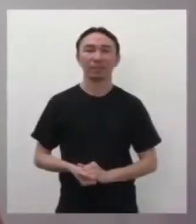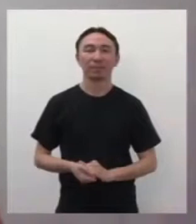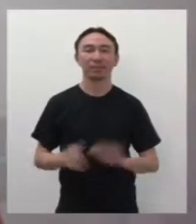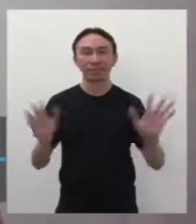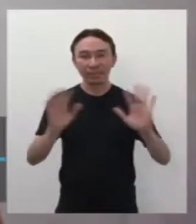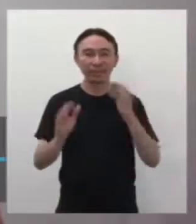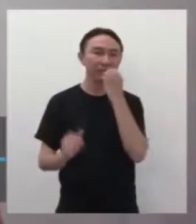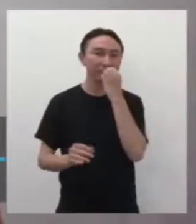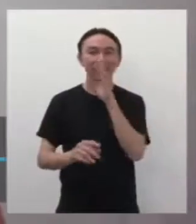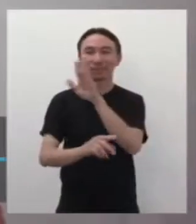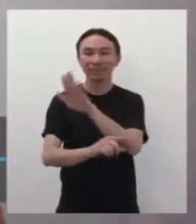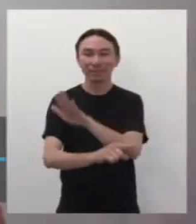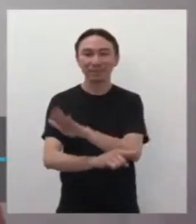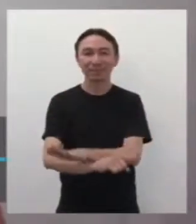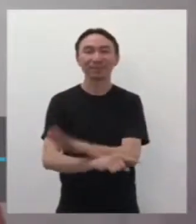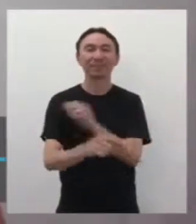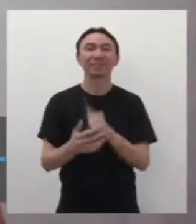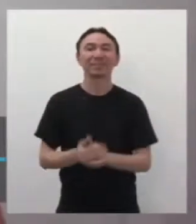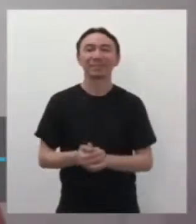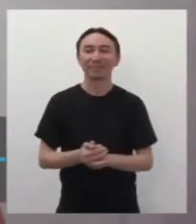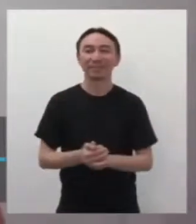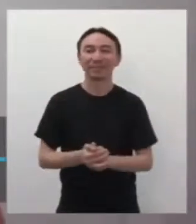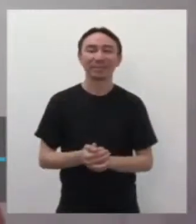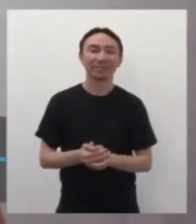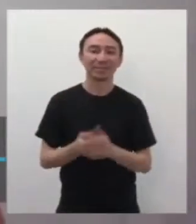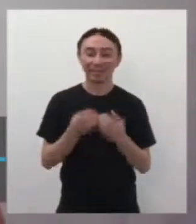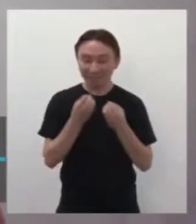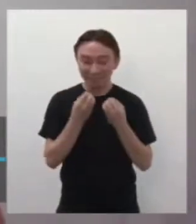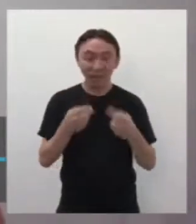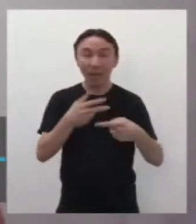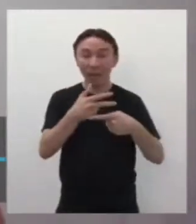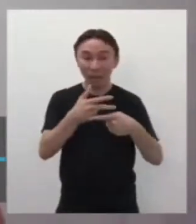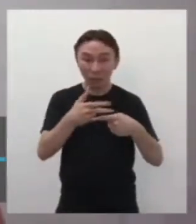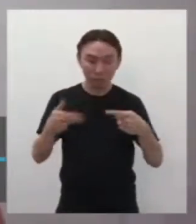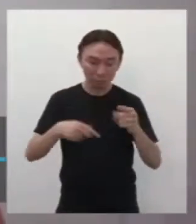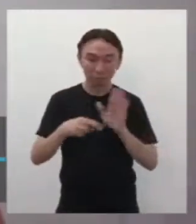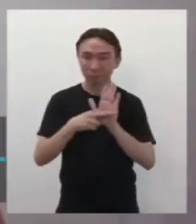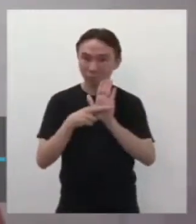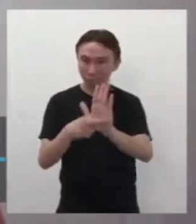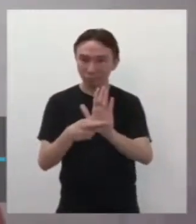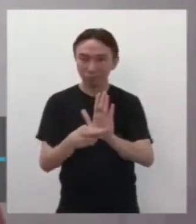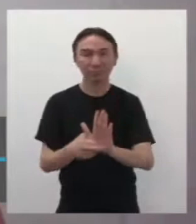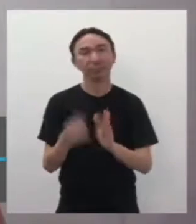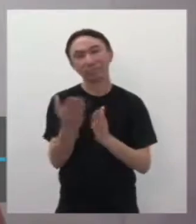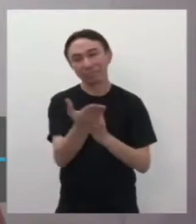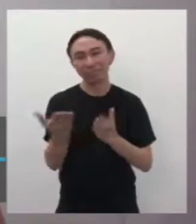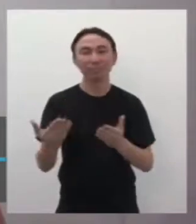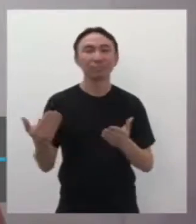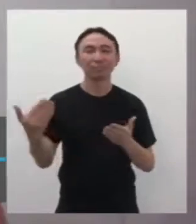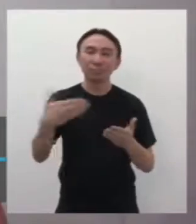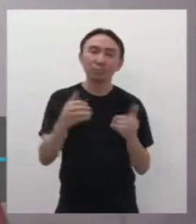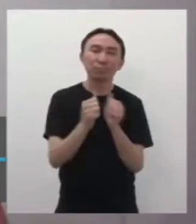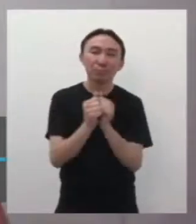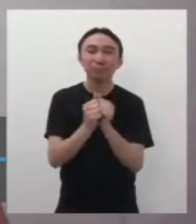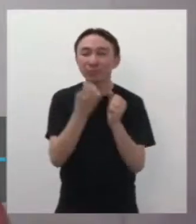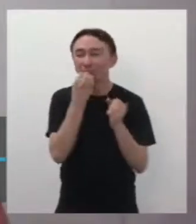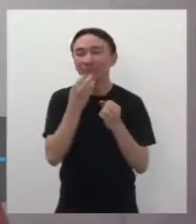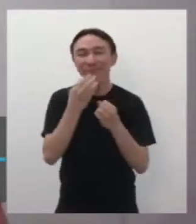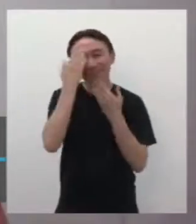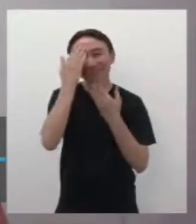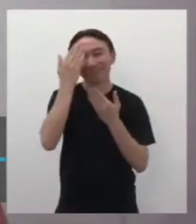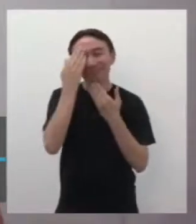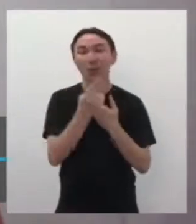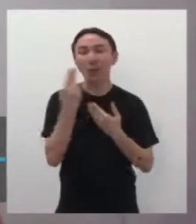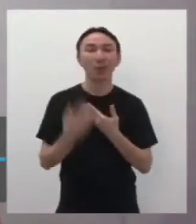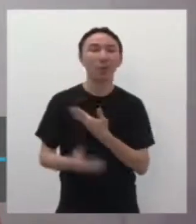Olá, boa tarde. Em nome da EFAP, eu agradeço a presença de vocês. Meu nome é Elaine Leite e eu estou aqui